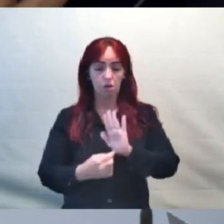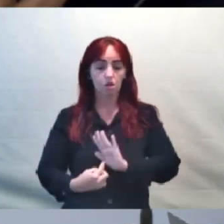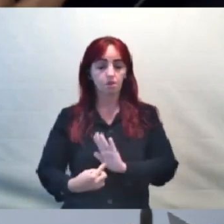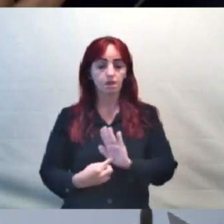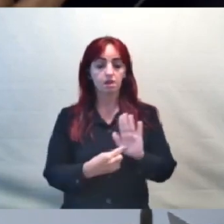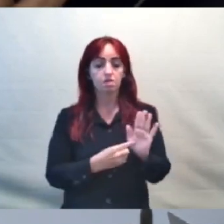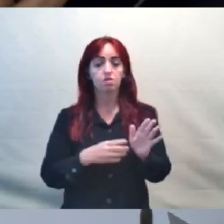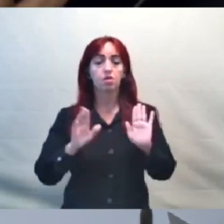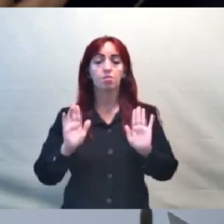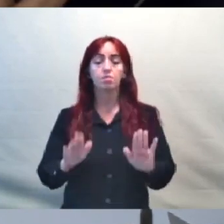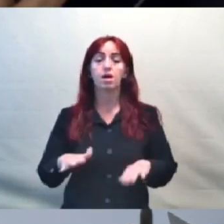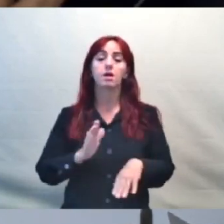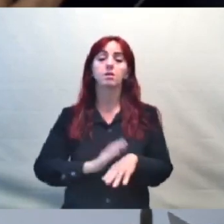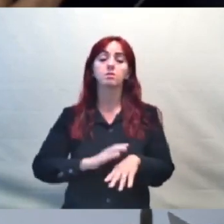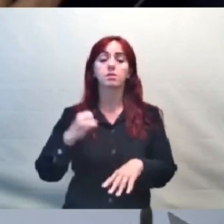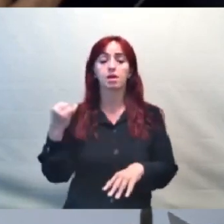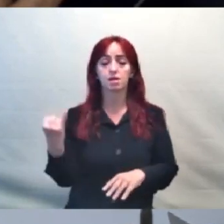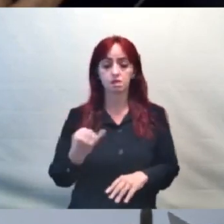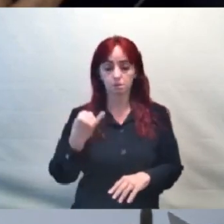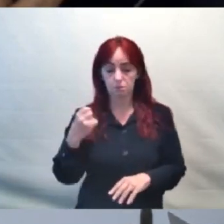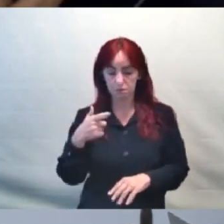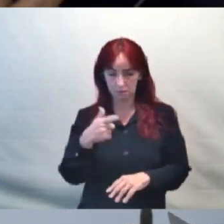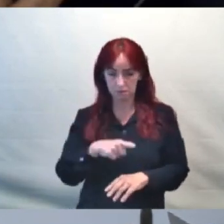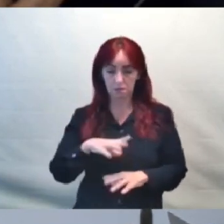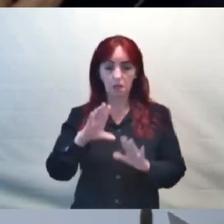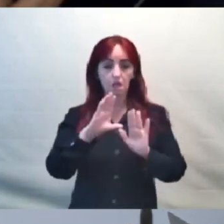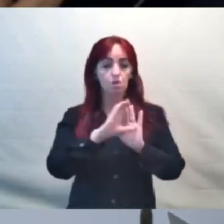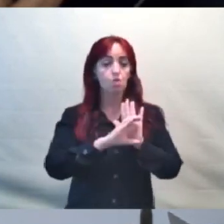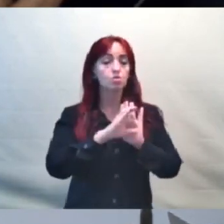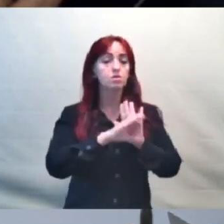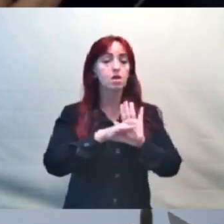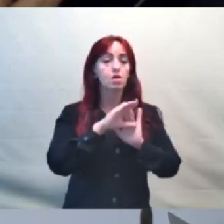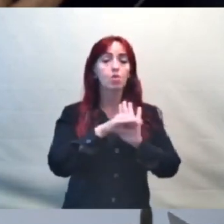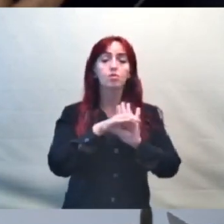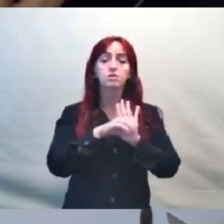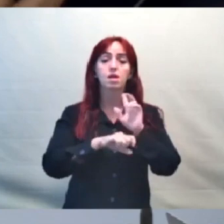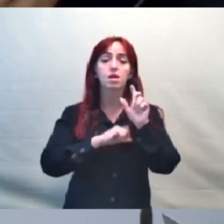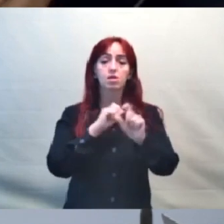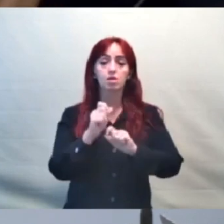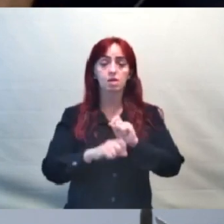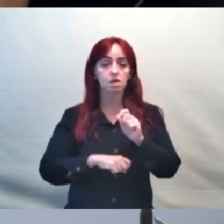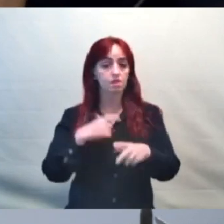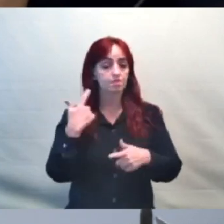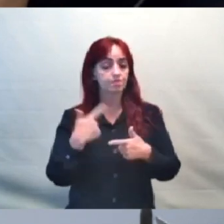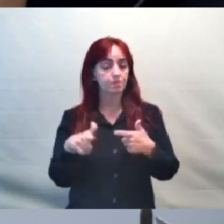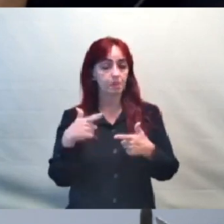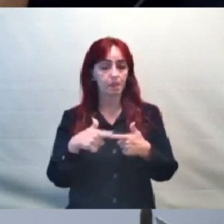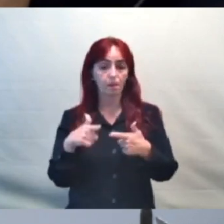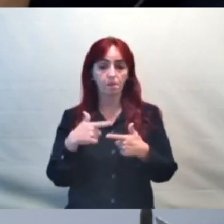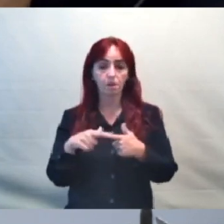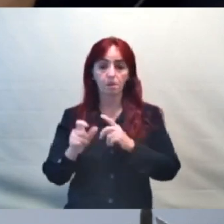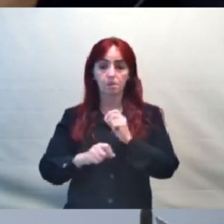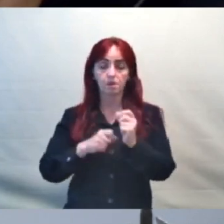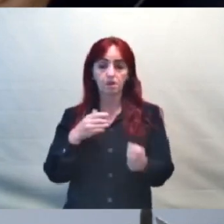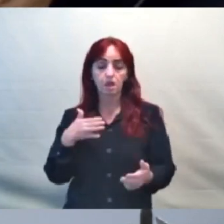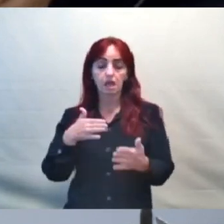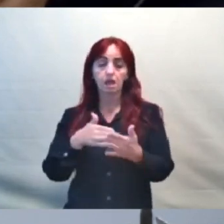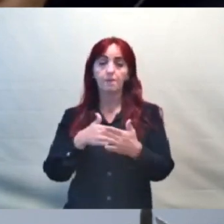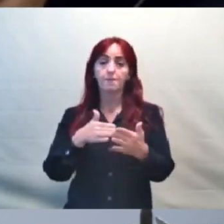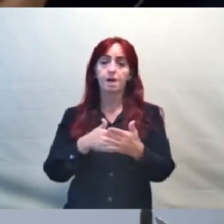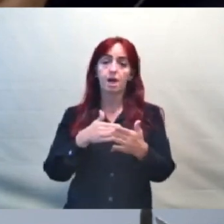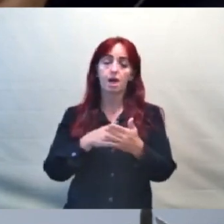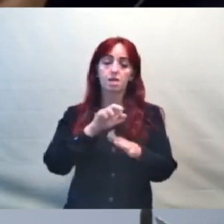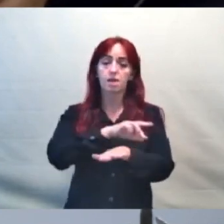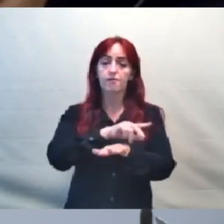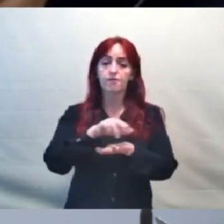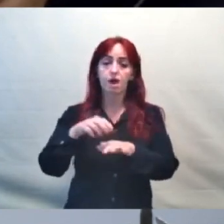desse conceito é que trata-se de um problema que é transversal. Ele impacta numa série de setores da prefeitura